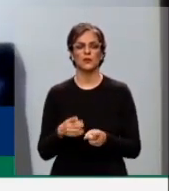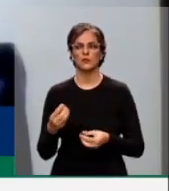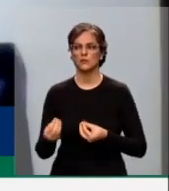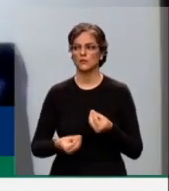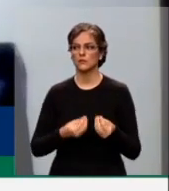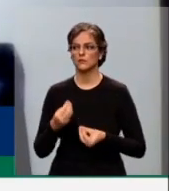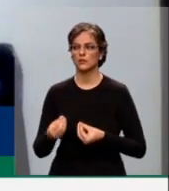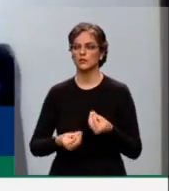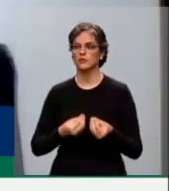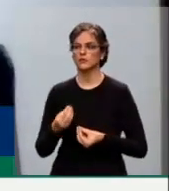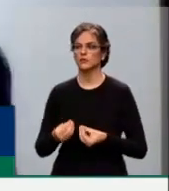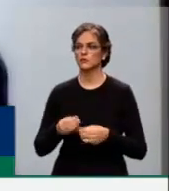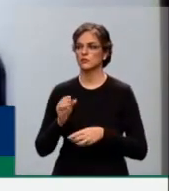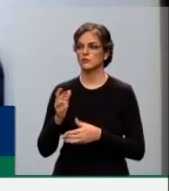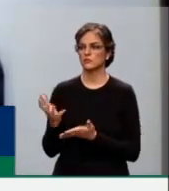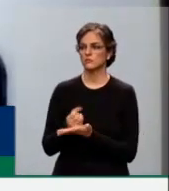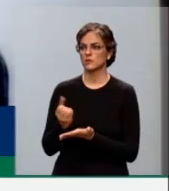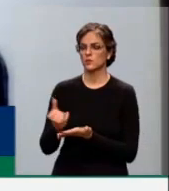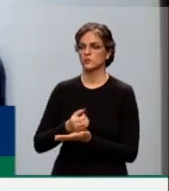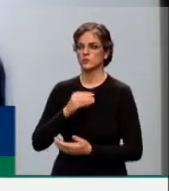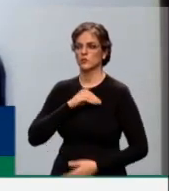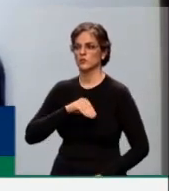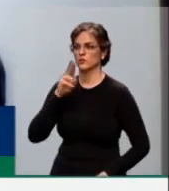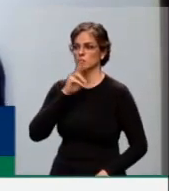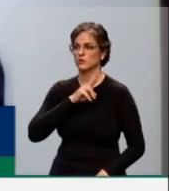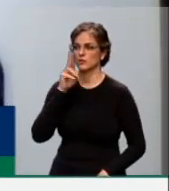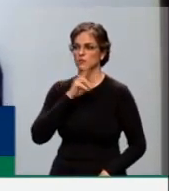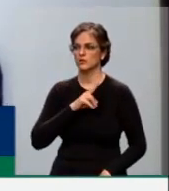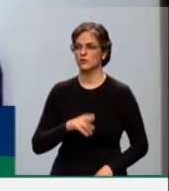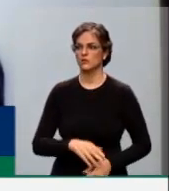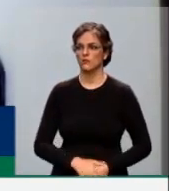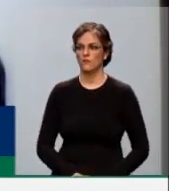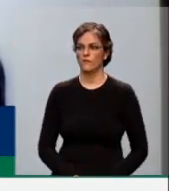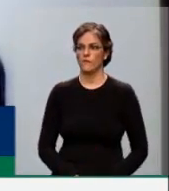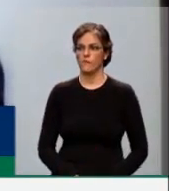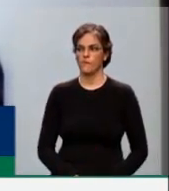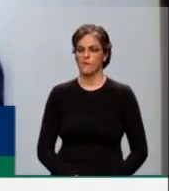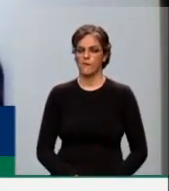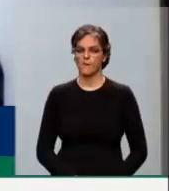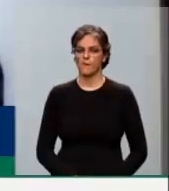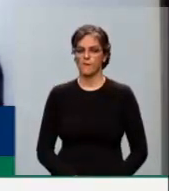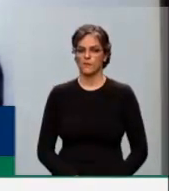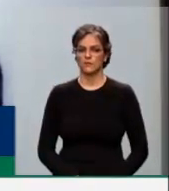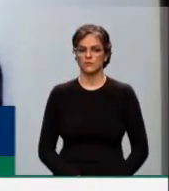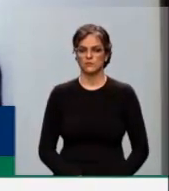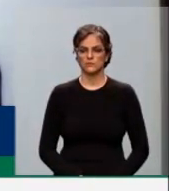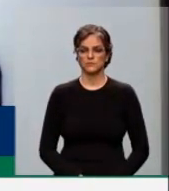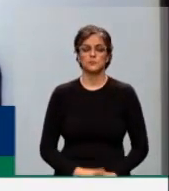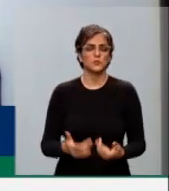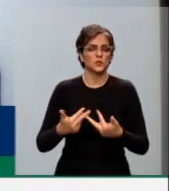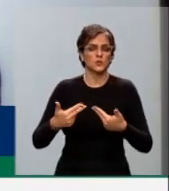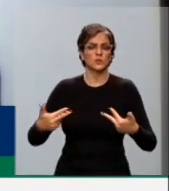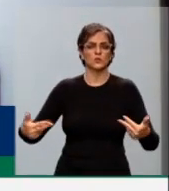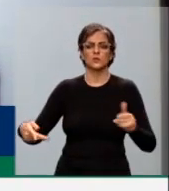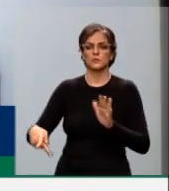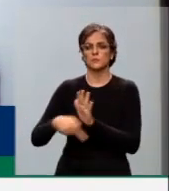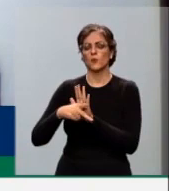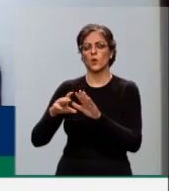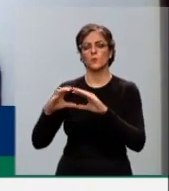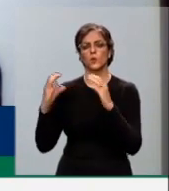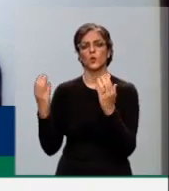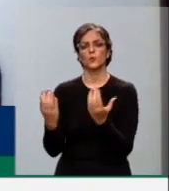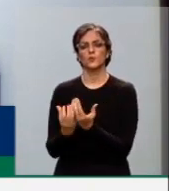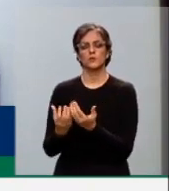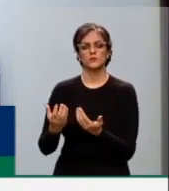auxílio emergencial. Então, mulheres negras traçaram estratégias específicas em suas comunidades para se protegerem